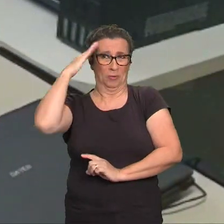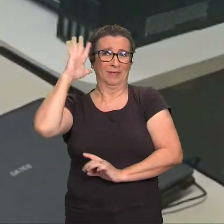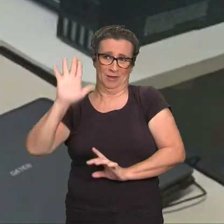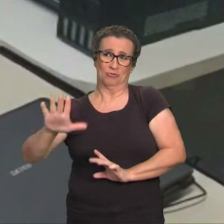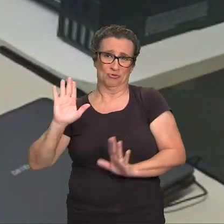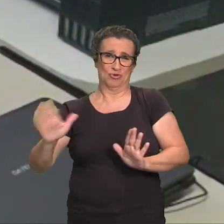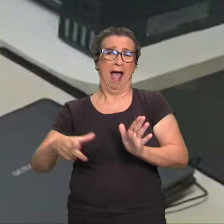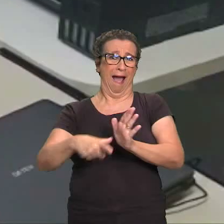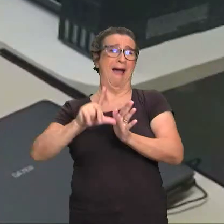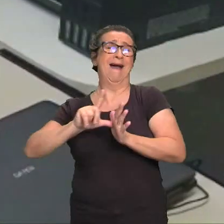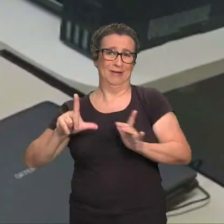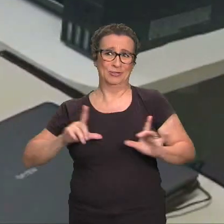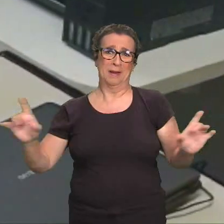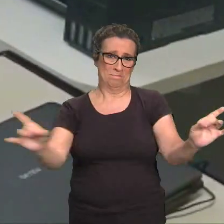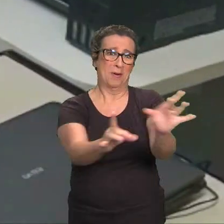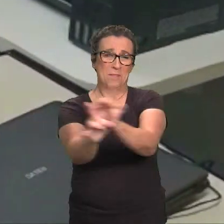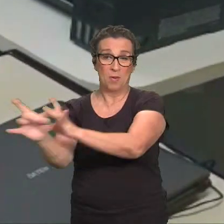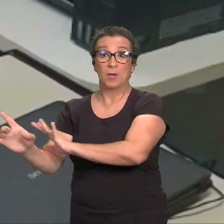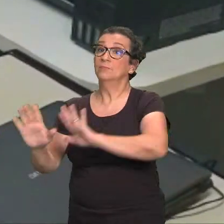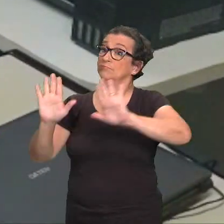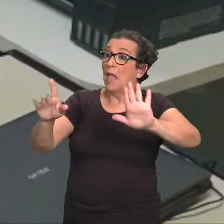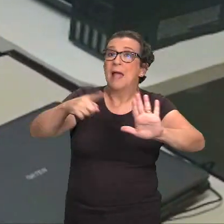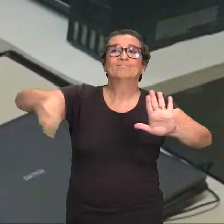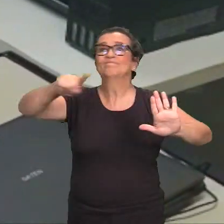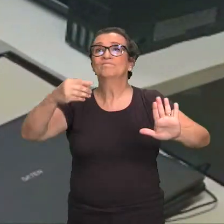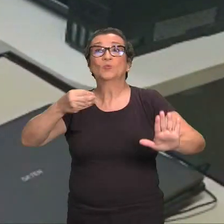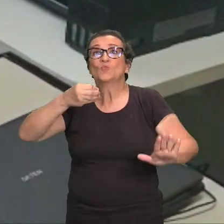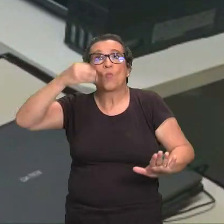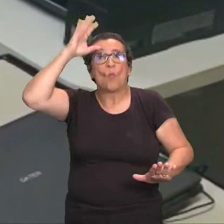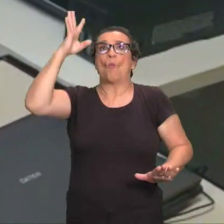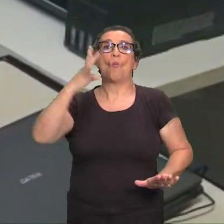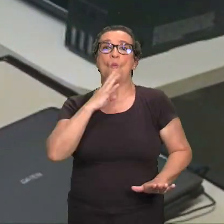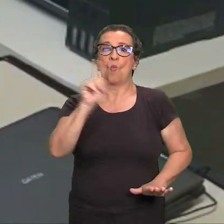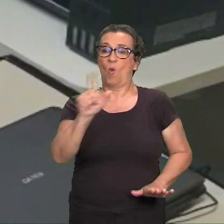prévio, mesmo ainda sem conhecer a palavra escrita.